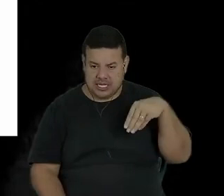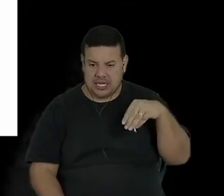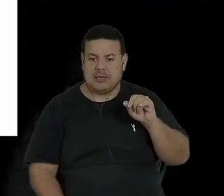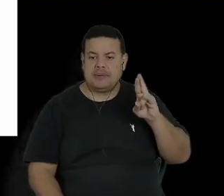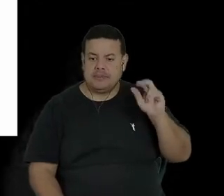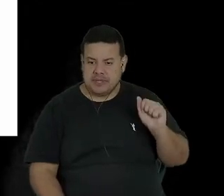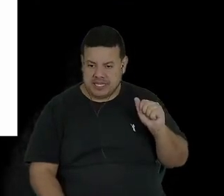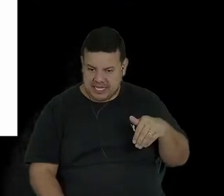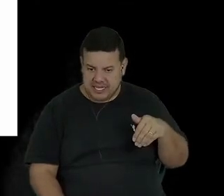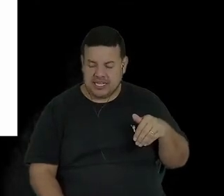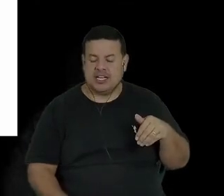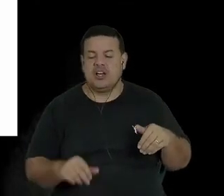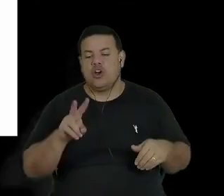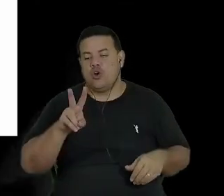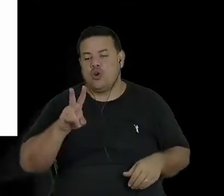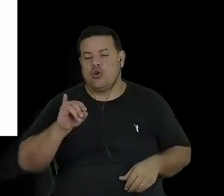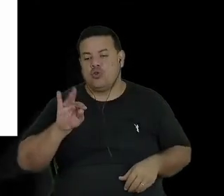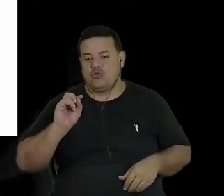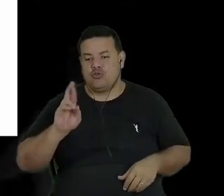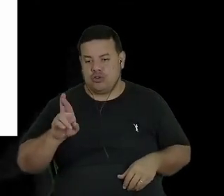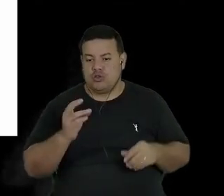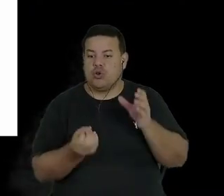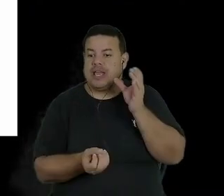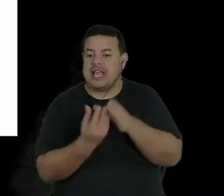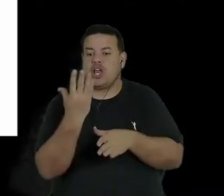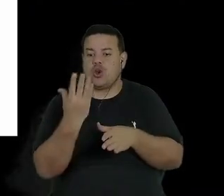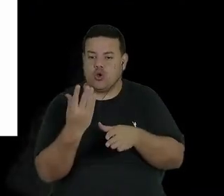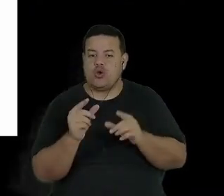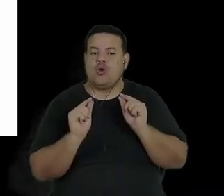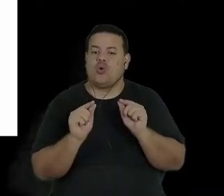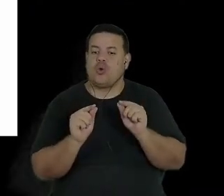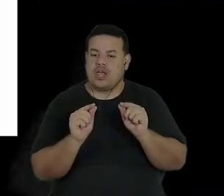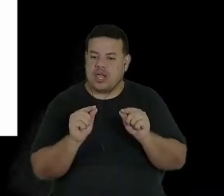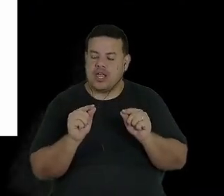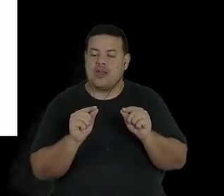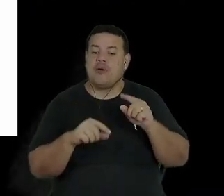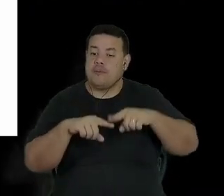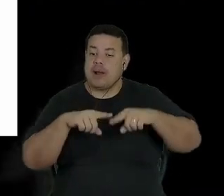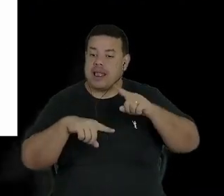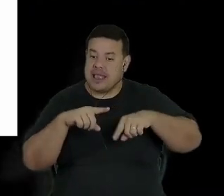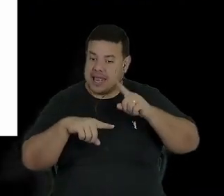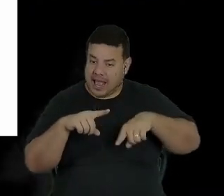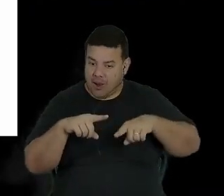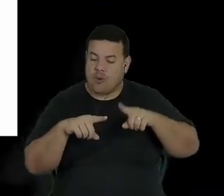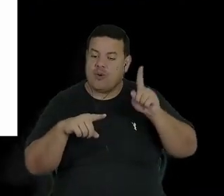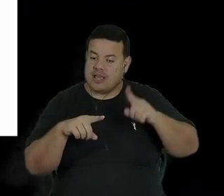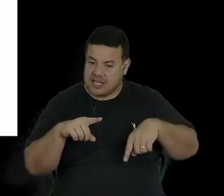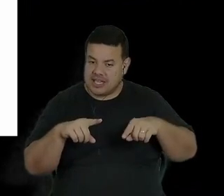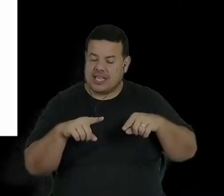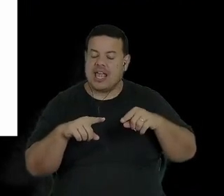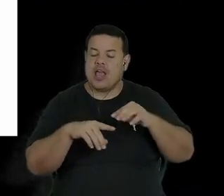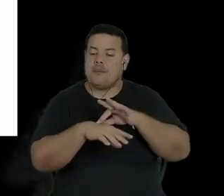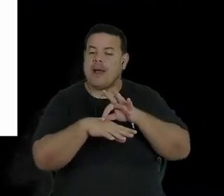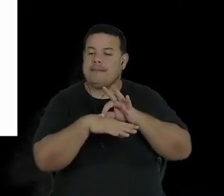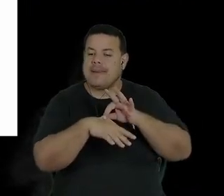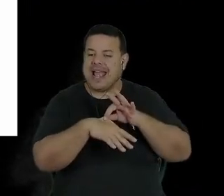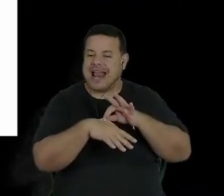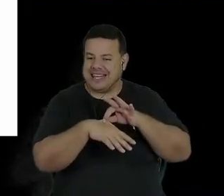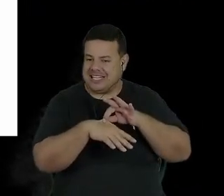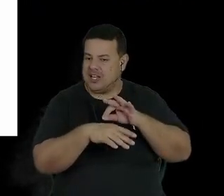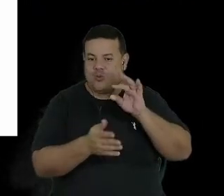Eles criaram um material que é uma pele artificial. Ah, mas Miriam, daqui quanto tempo isso vai estar em